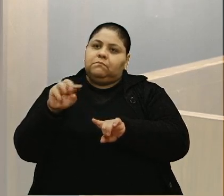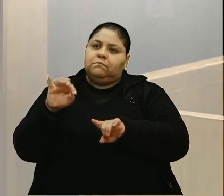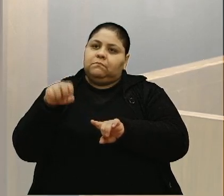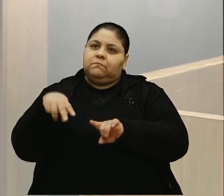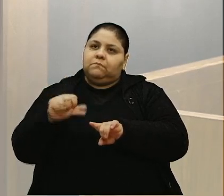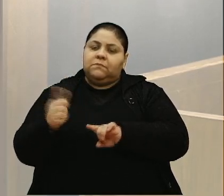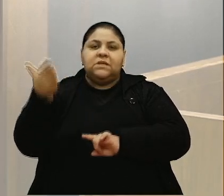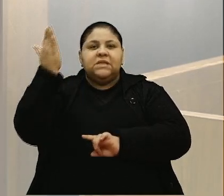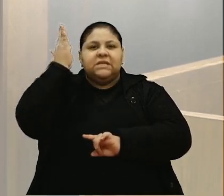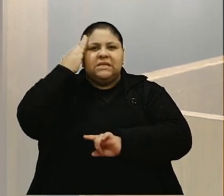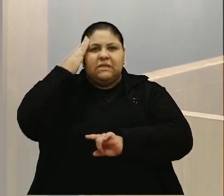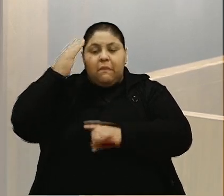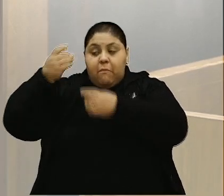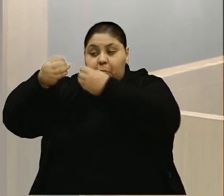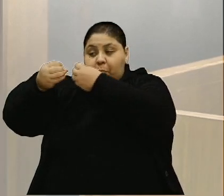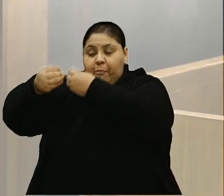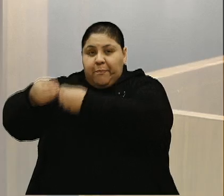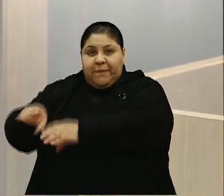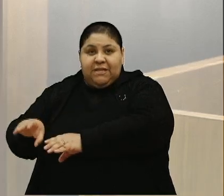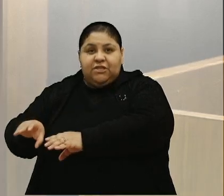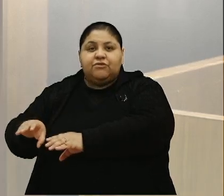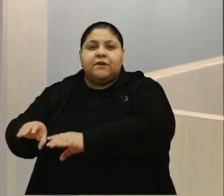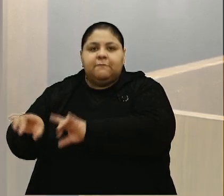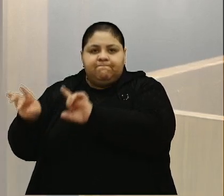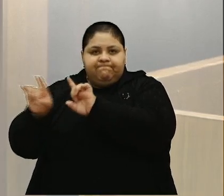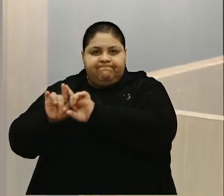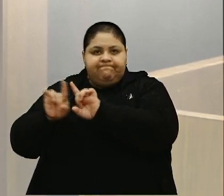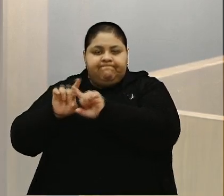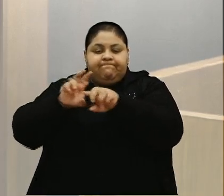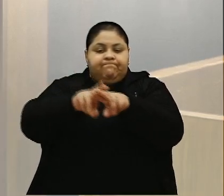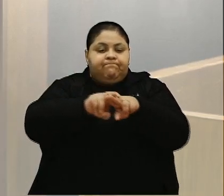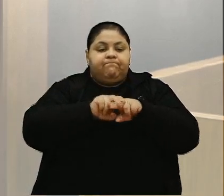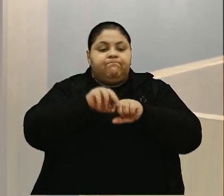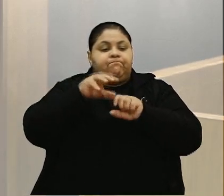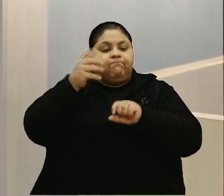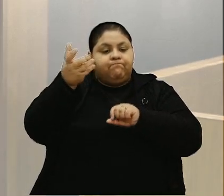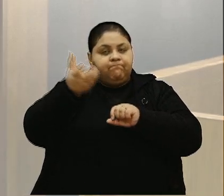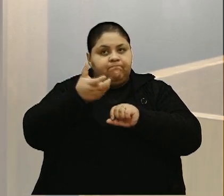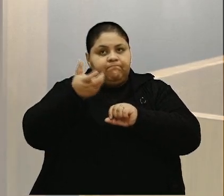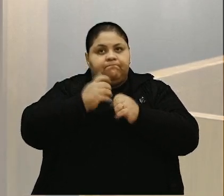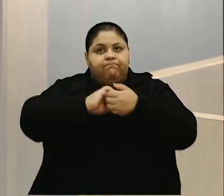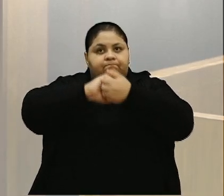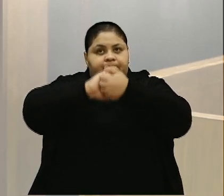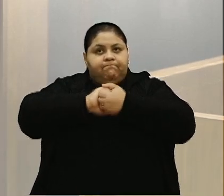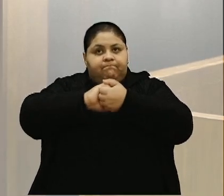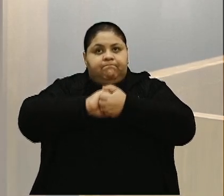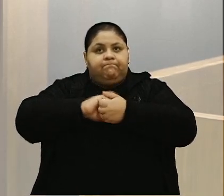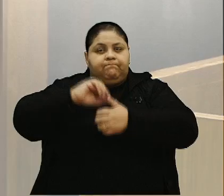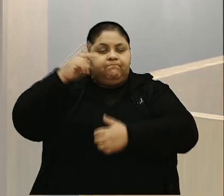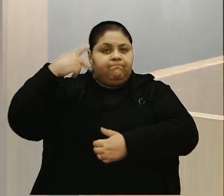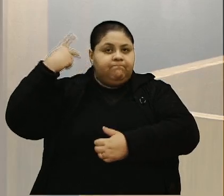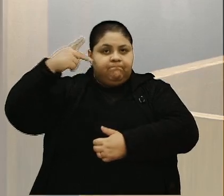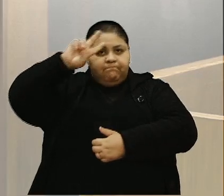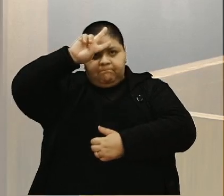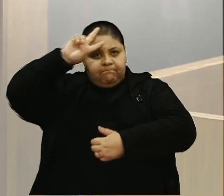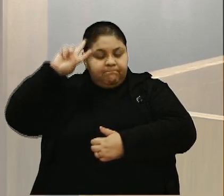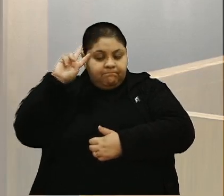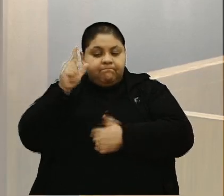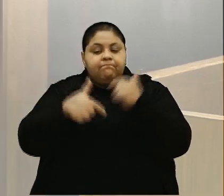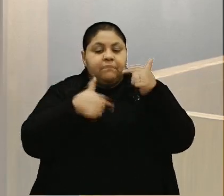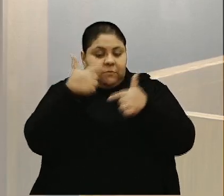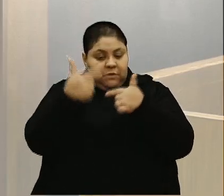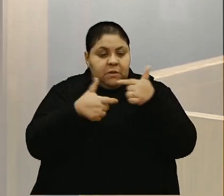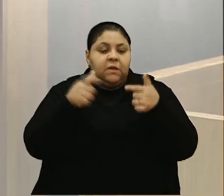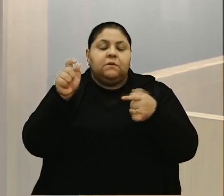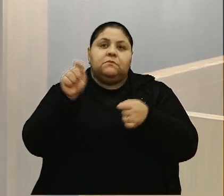soubemos quanto foi prejudicado esse lado. Por isso queremos cumprimentar o senhor Velocino Ex pelo trabalho